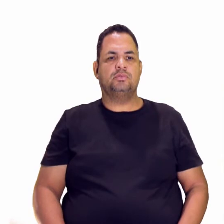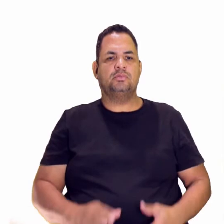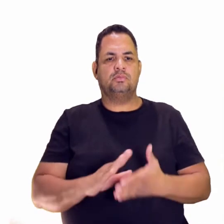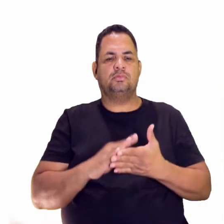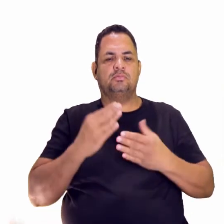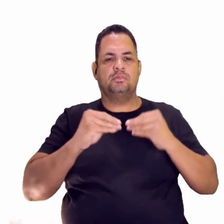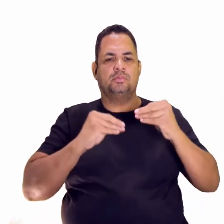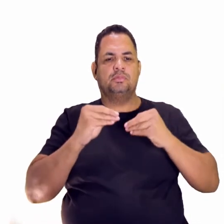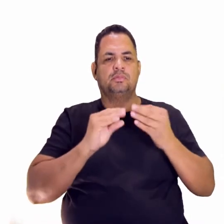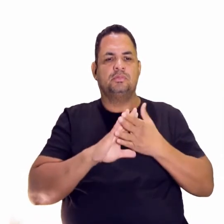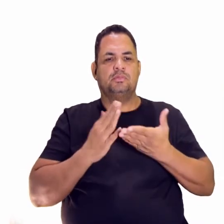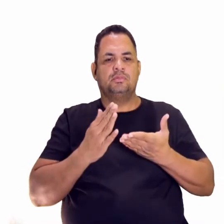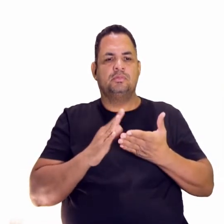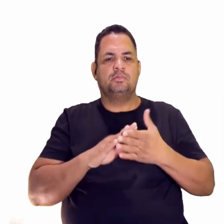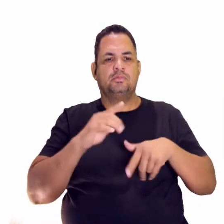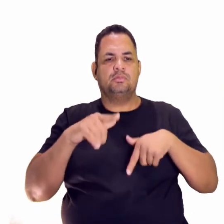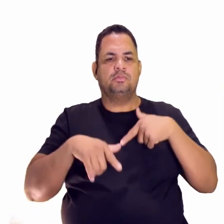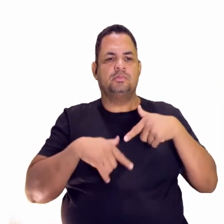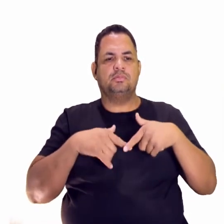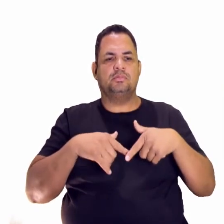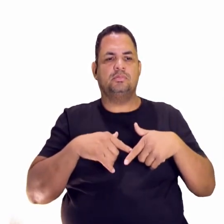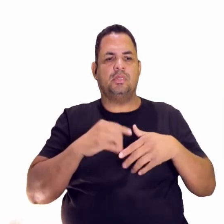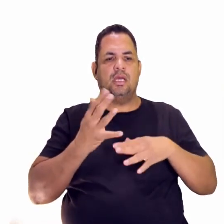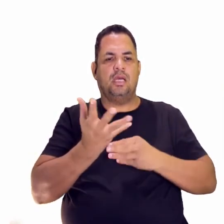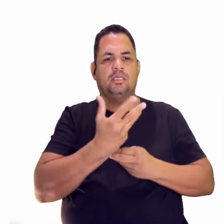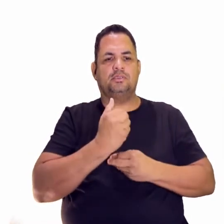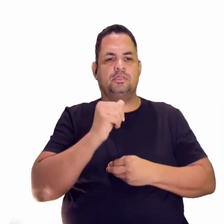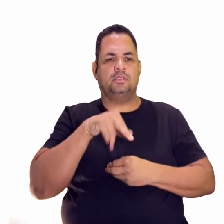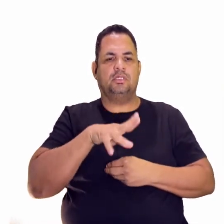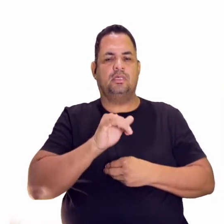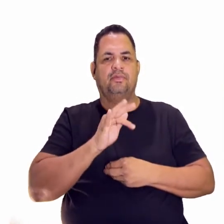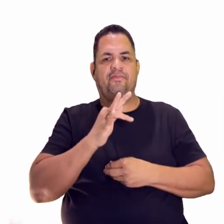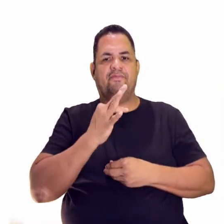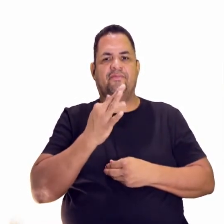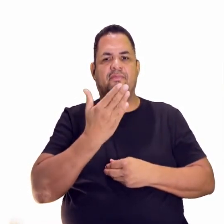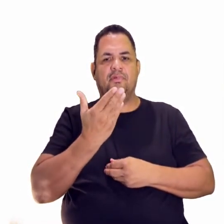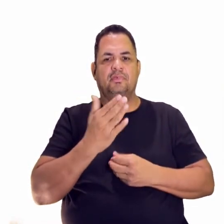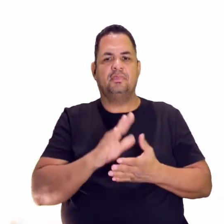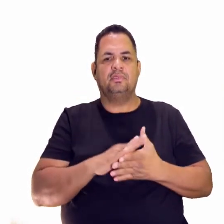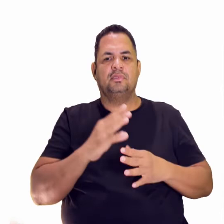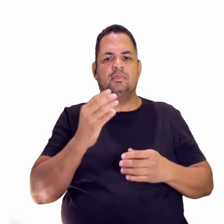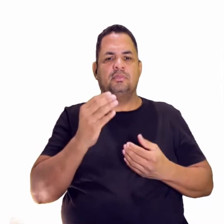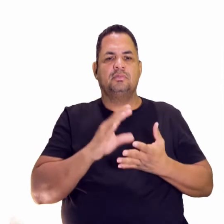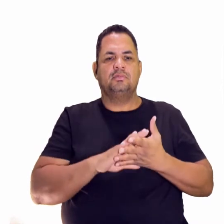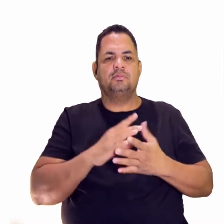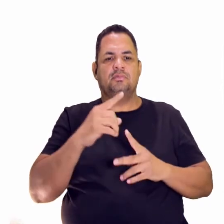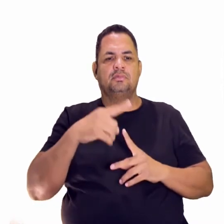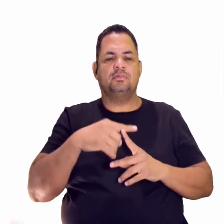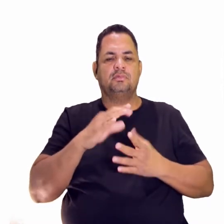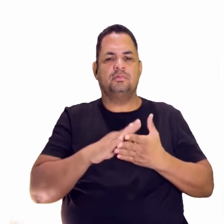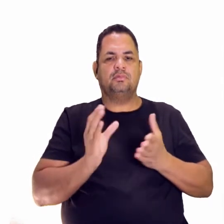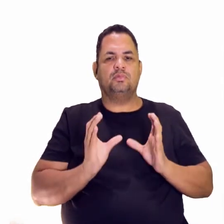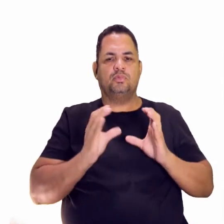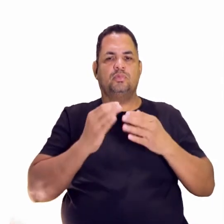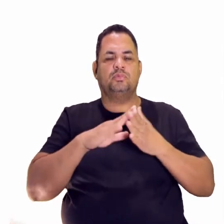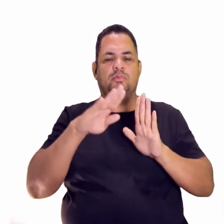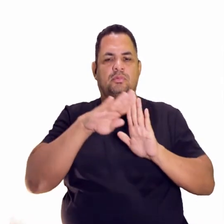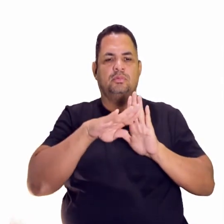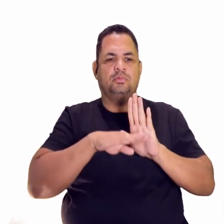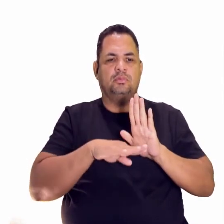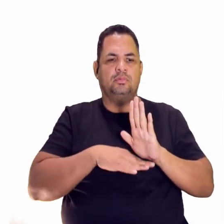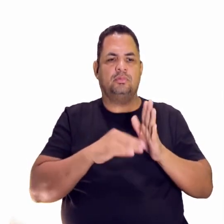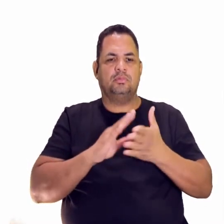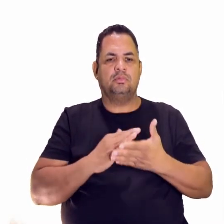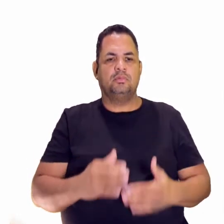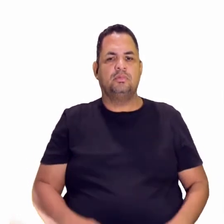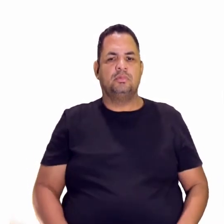seu trabalho de arte knife, né? Esse tipo de arte aí entra na categoria, na classificação da